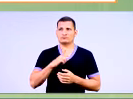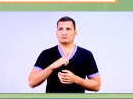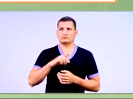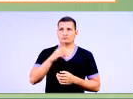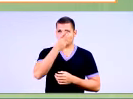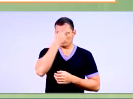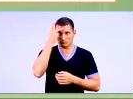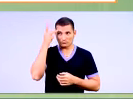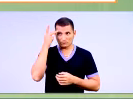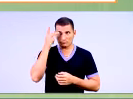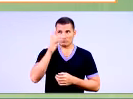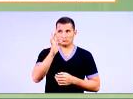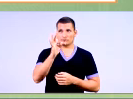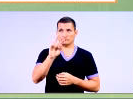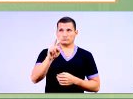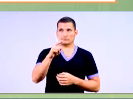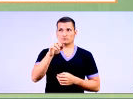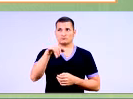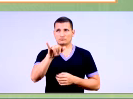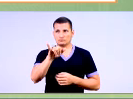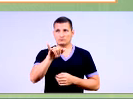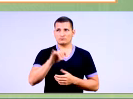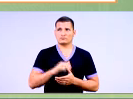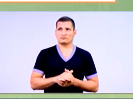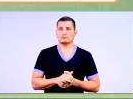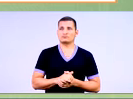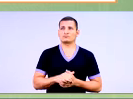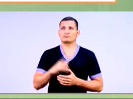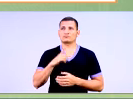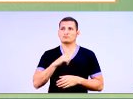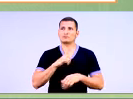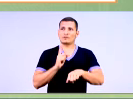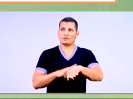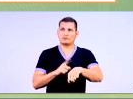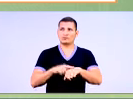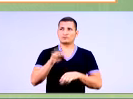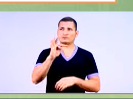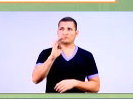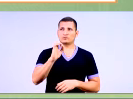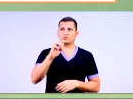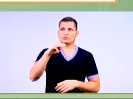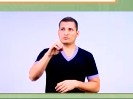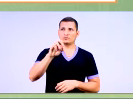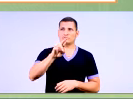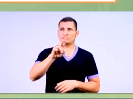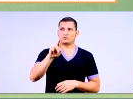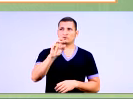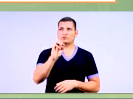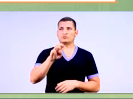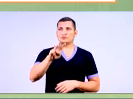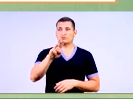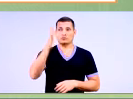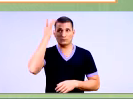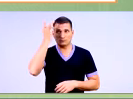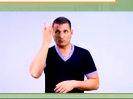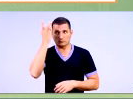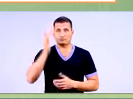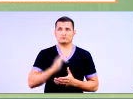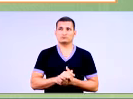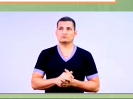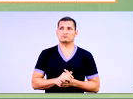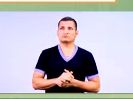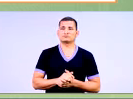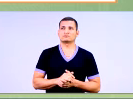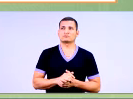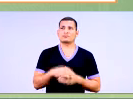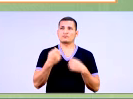sujeito, day, e nós temos aqui uma expressão de tempo, tomorrow, amanhã. Então, para eu formar uma frase, eu preciso